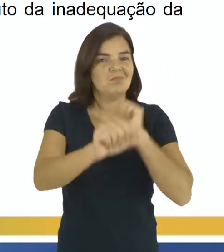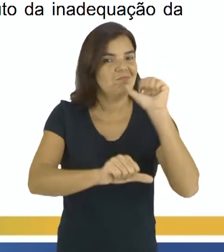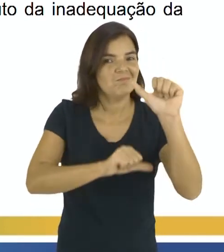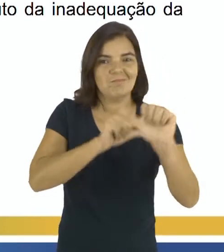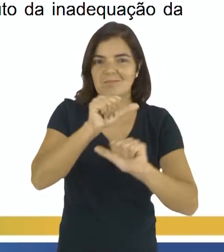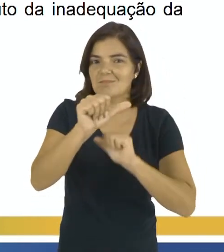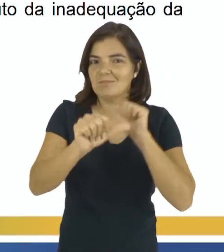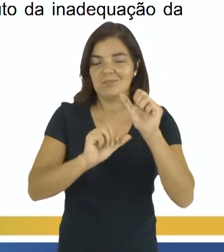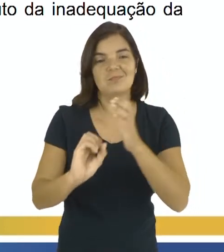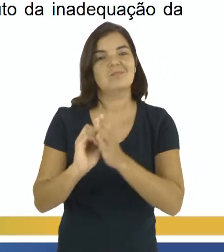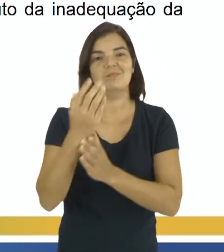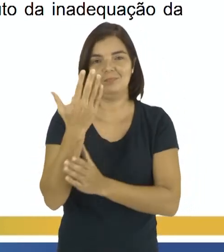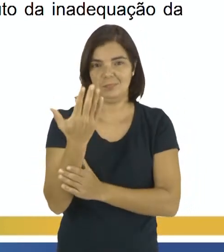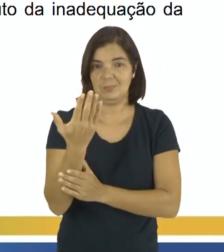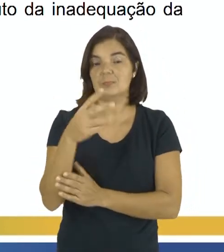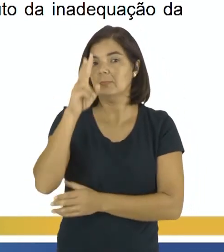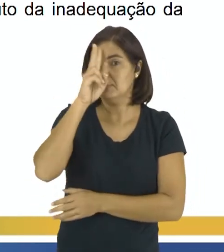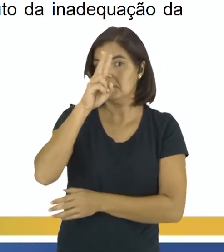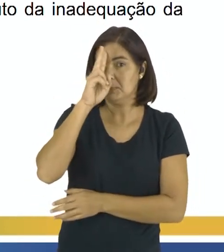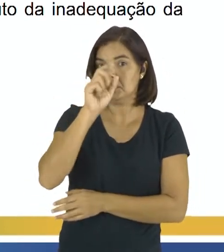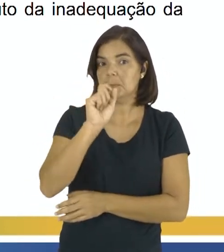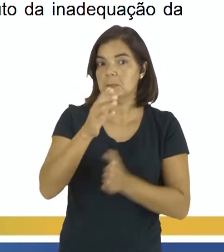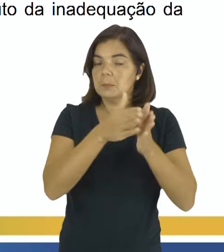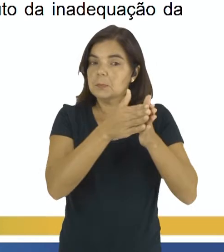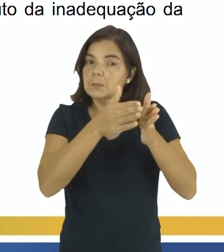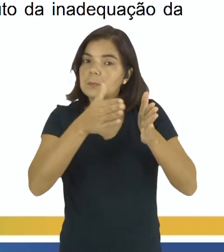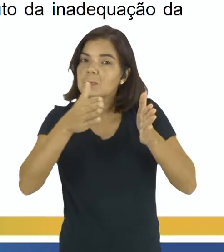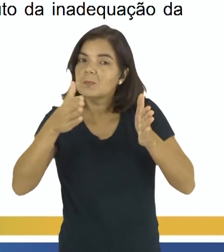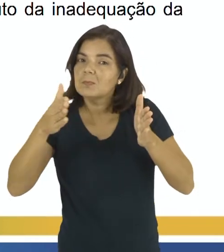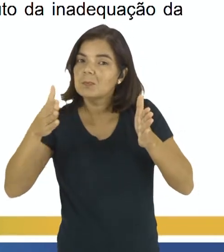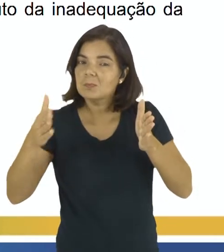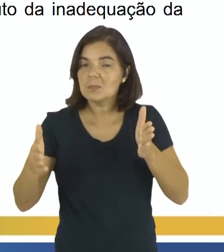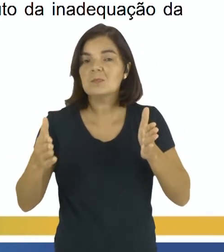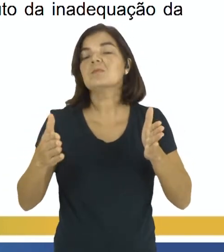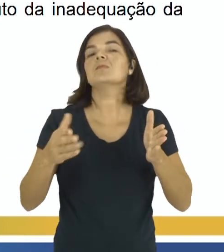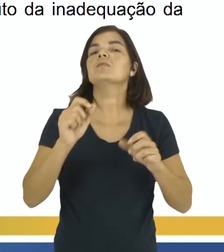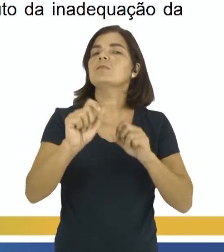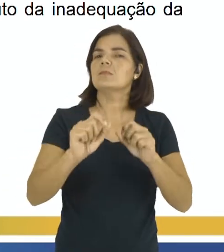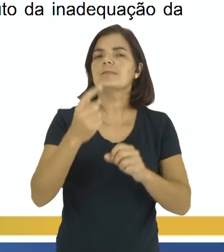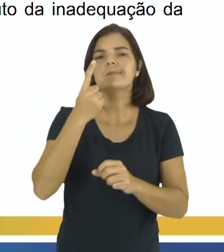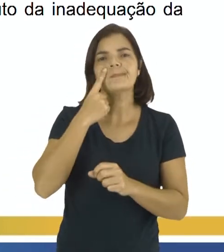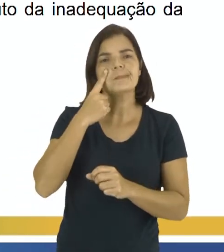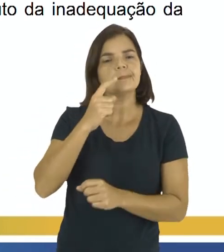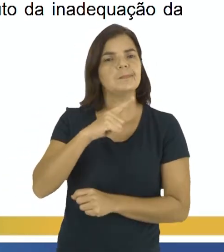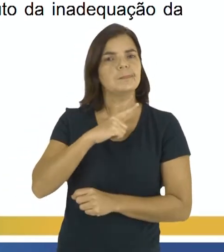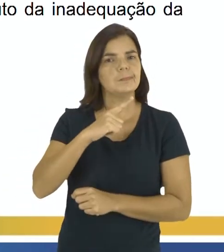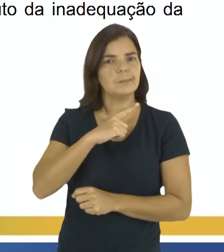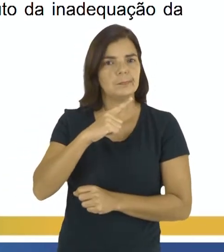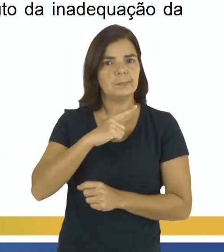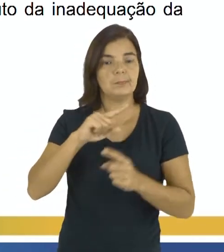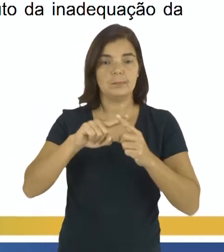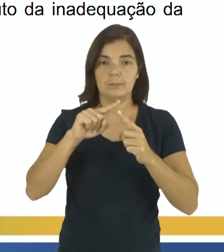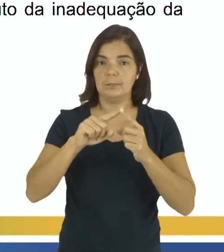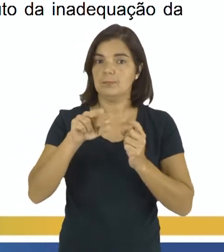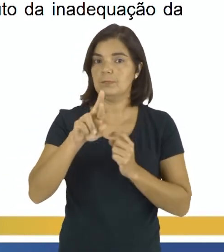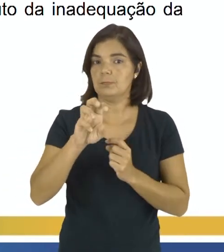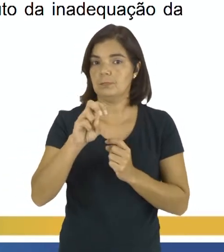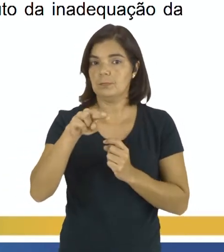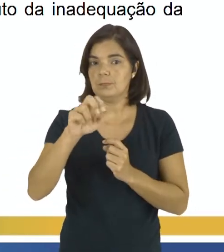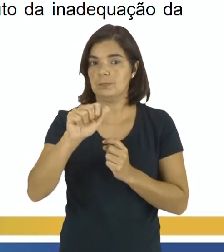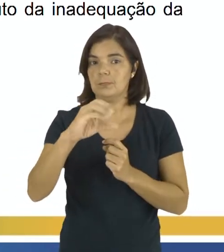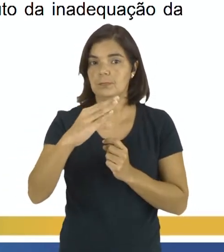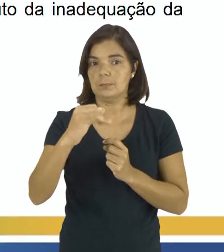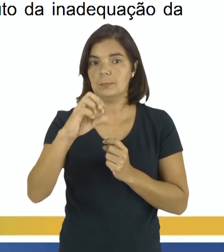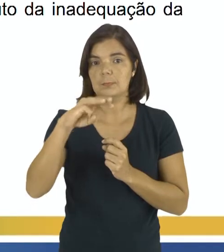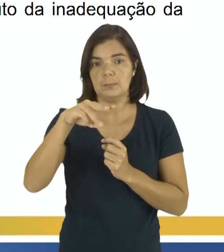que estavam acontecendo. Lembrando que nesse período da Baixa Idade Média, nós vamos ter o quê? Vamos ter o Renascimento, um